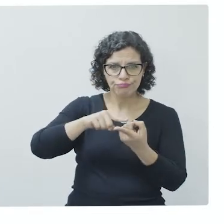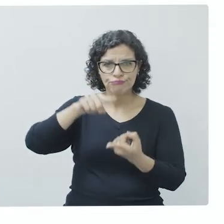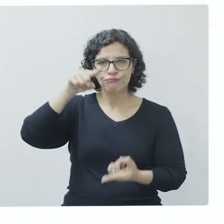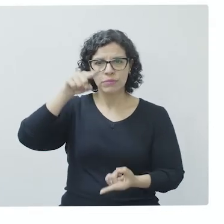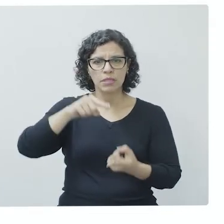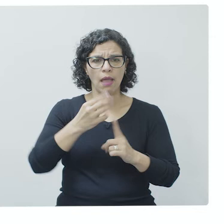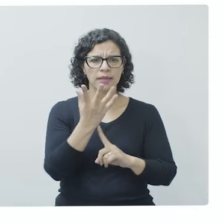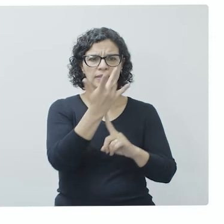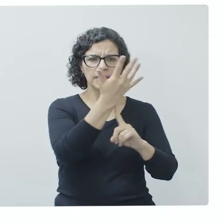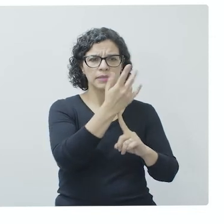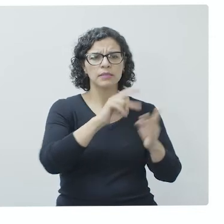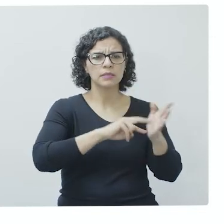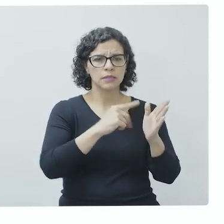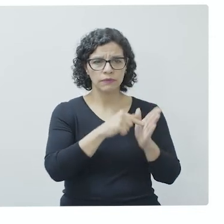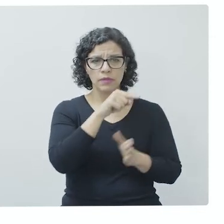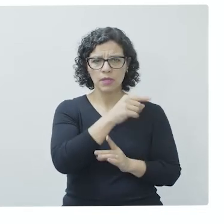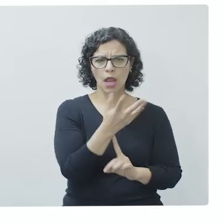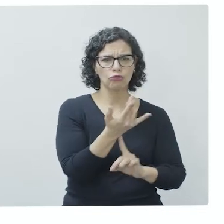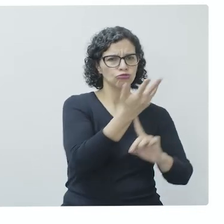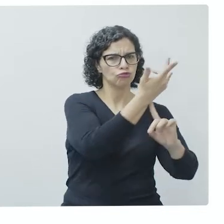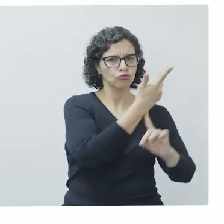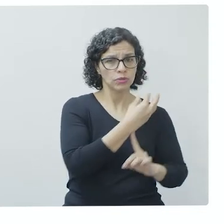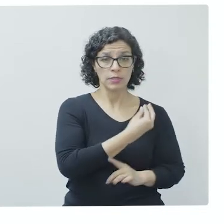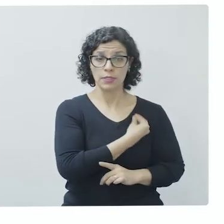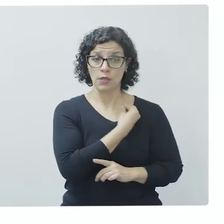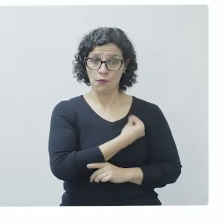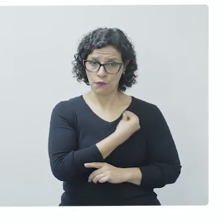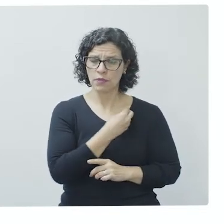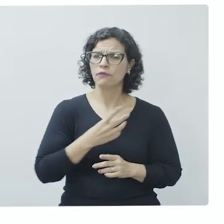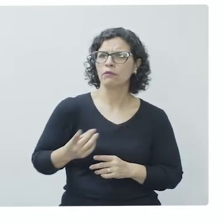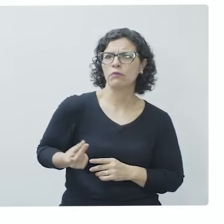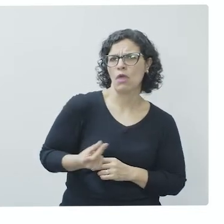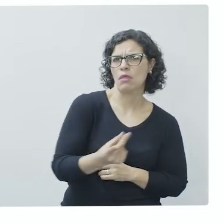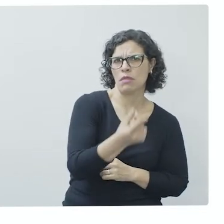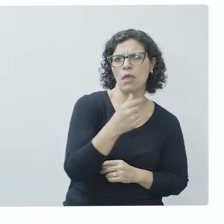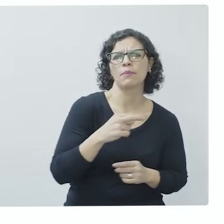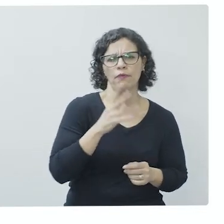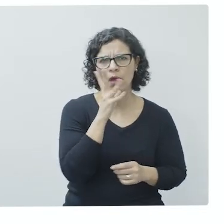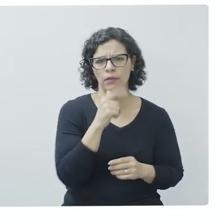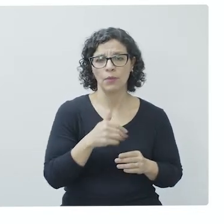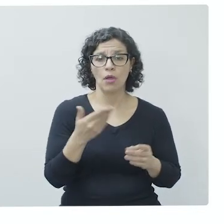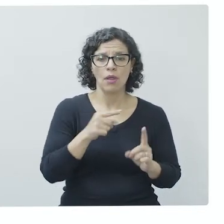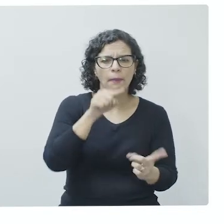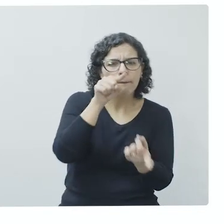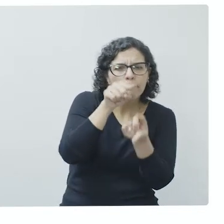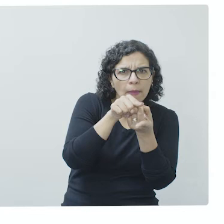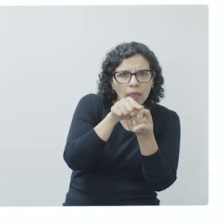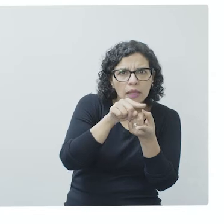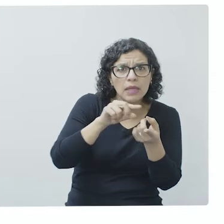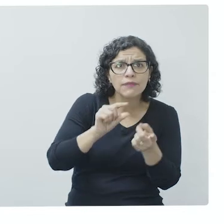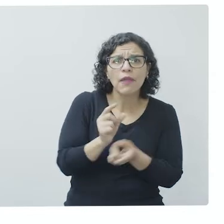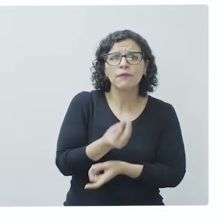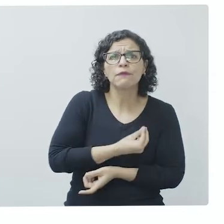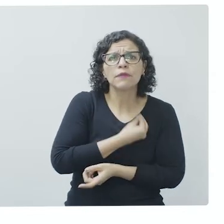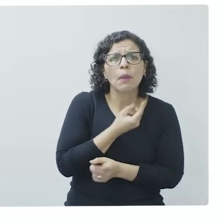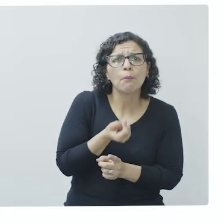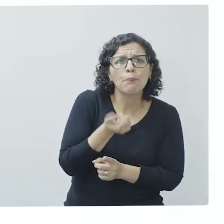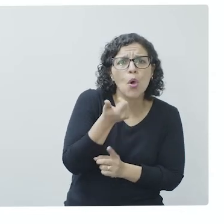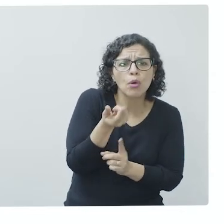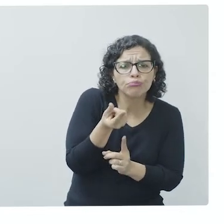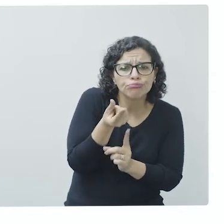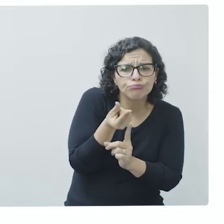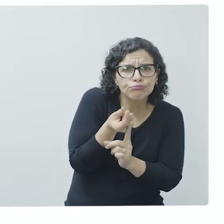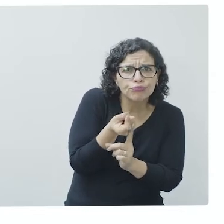velas grandes, bem acesas, cheias de luz, são vidas que ainda vão durar muito. As pequenas são vidas que já